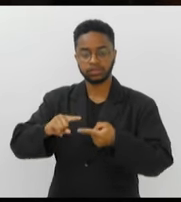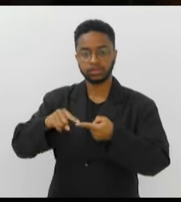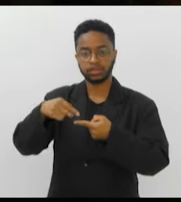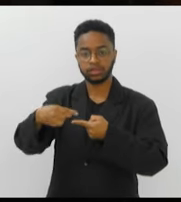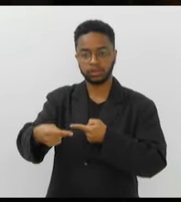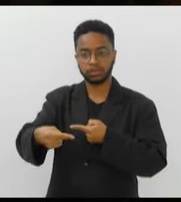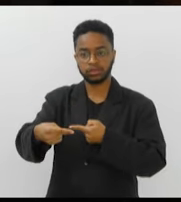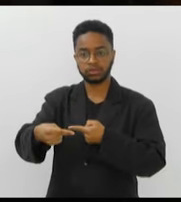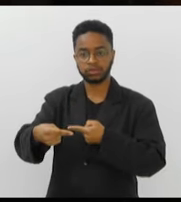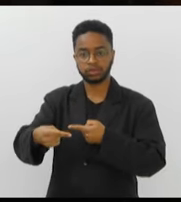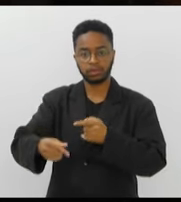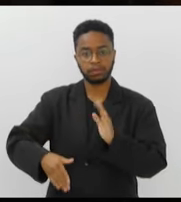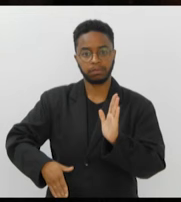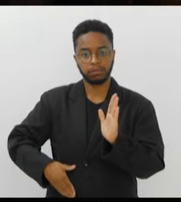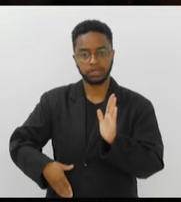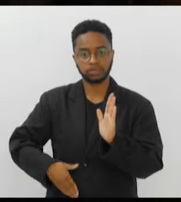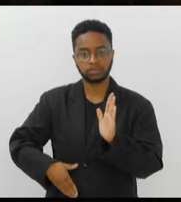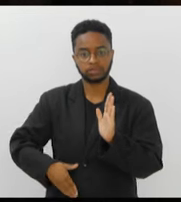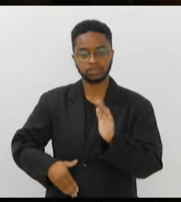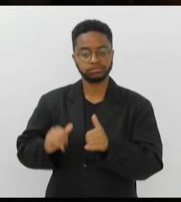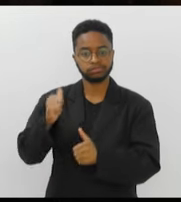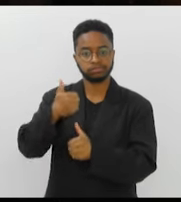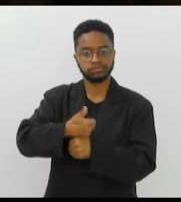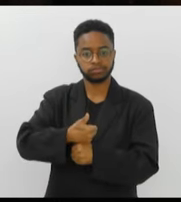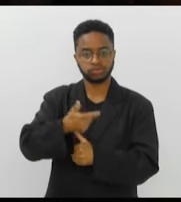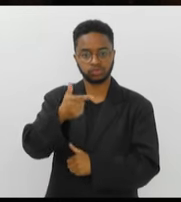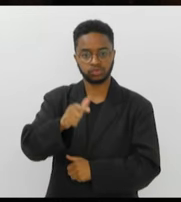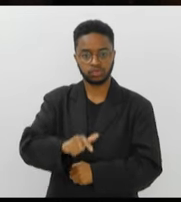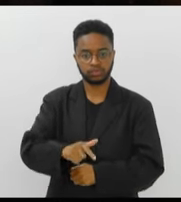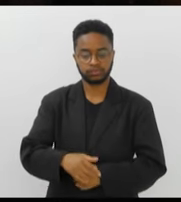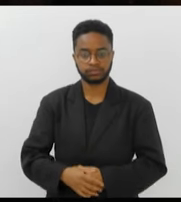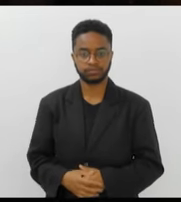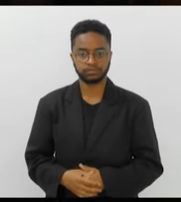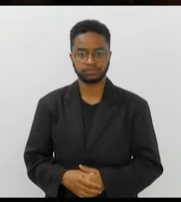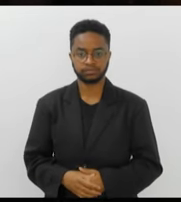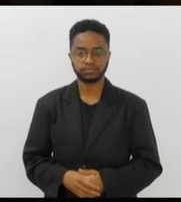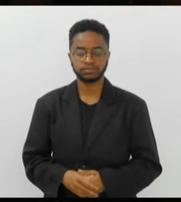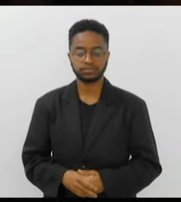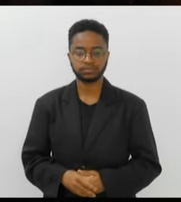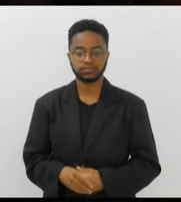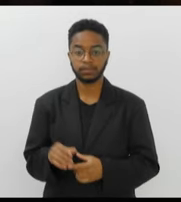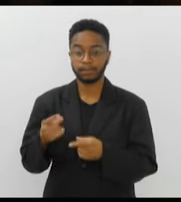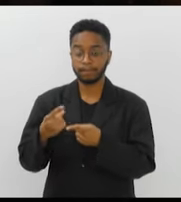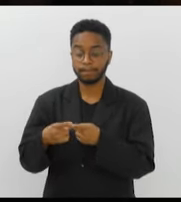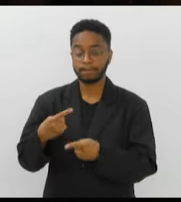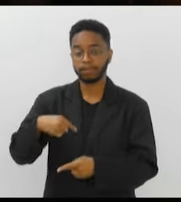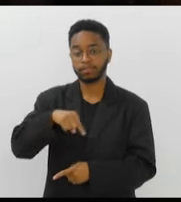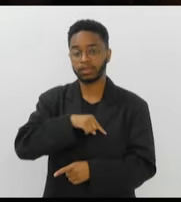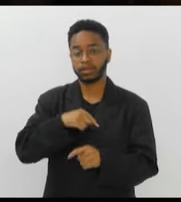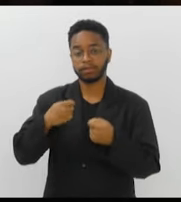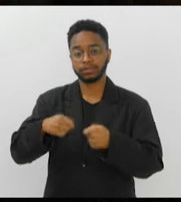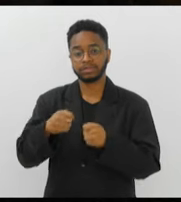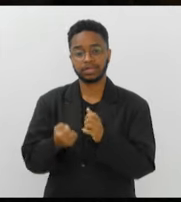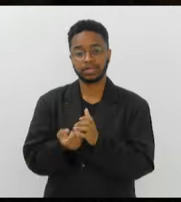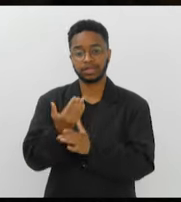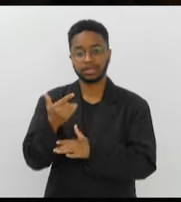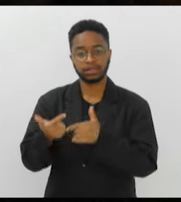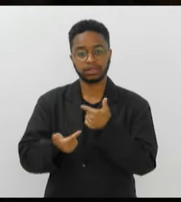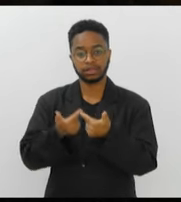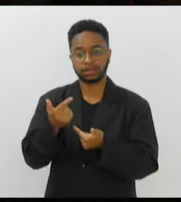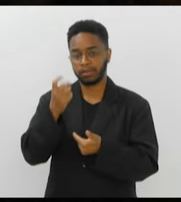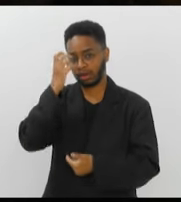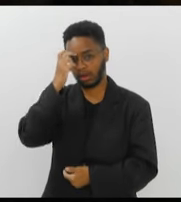depois o crime organizado recolocá-las. Nós vamos ter que criar um trabalho de